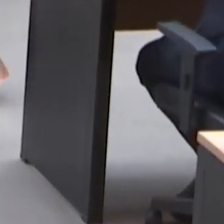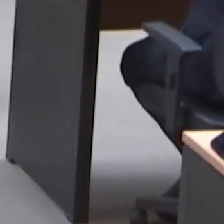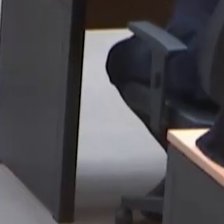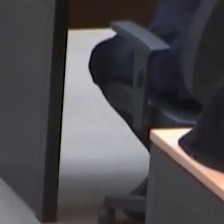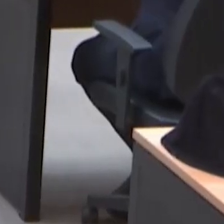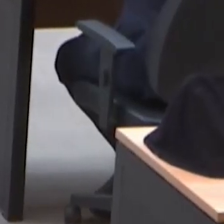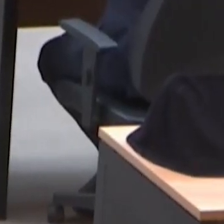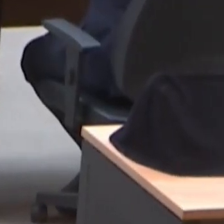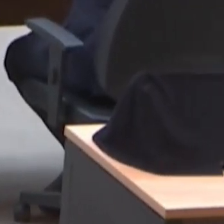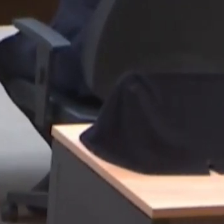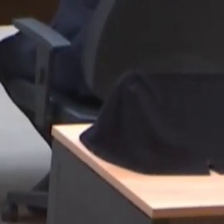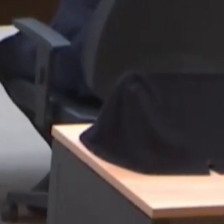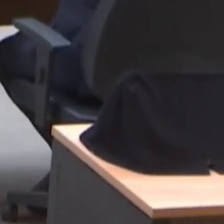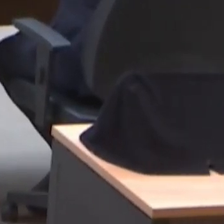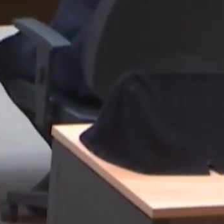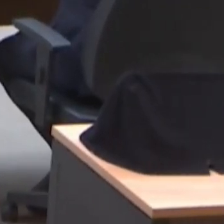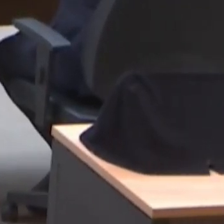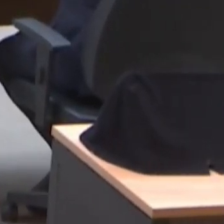passar.